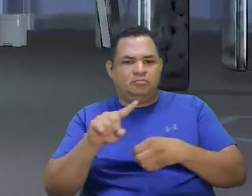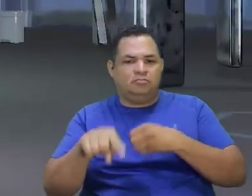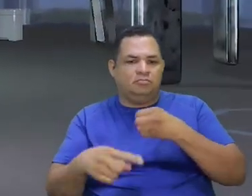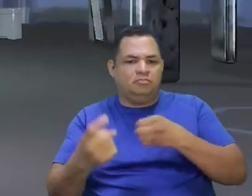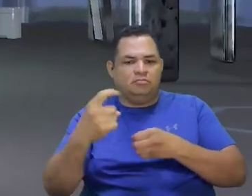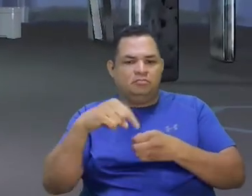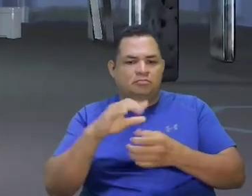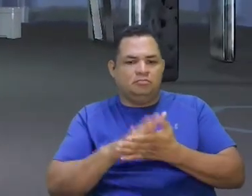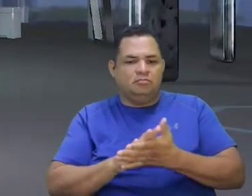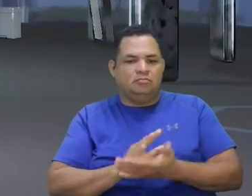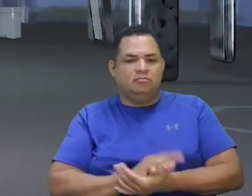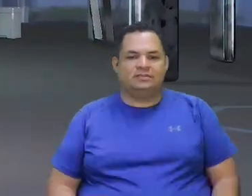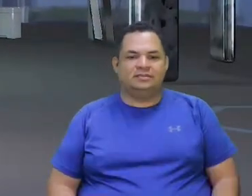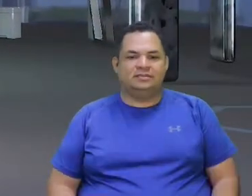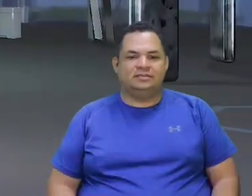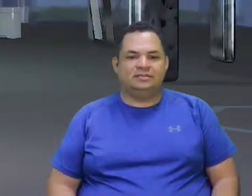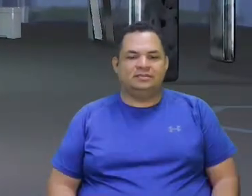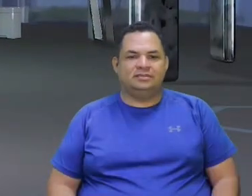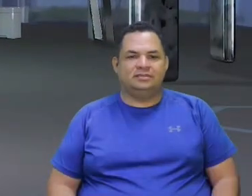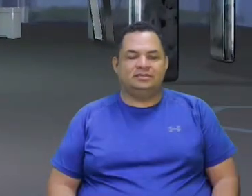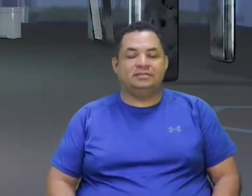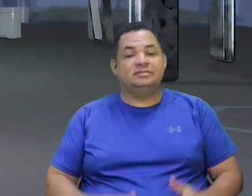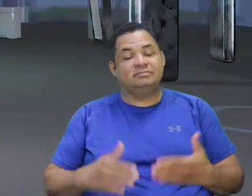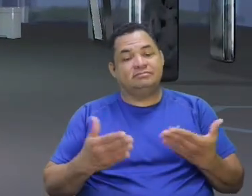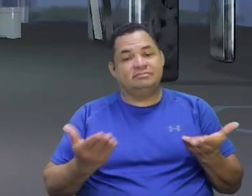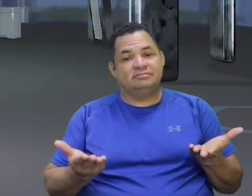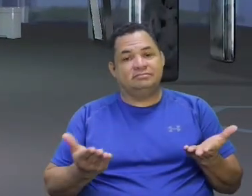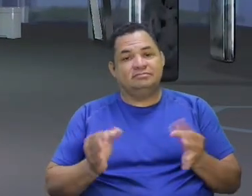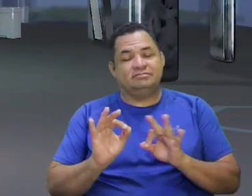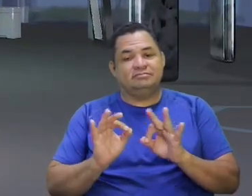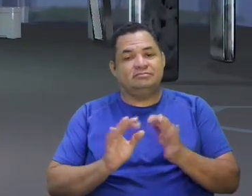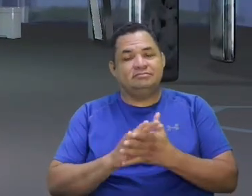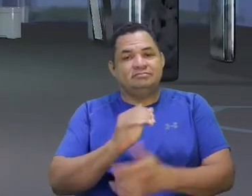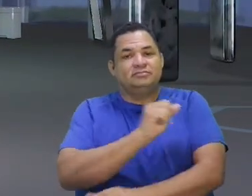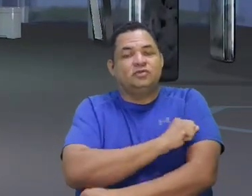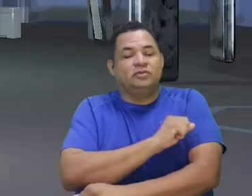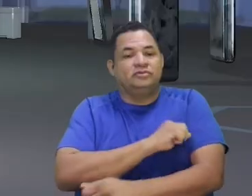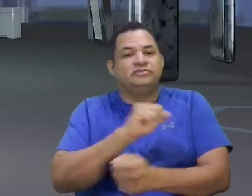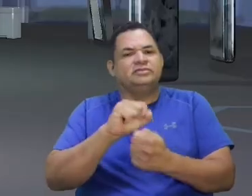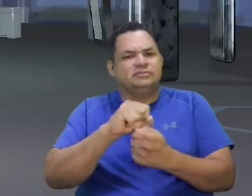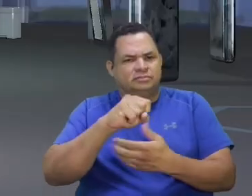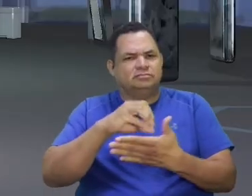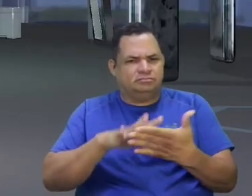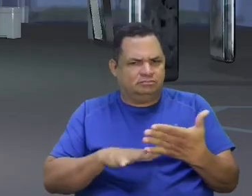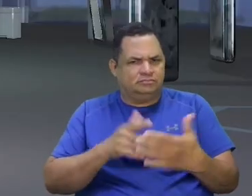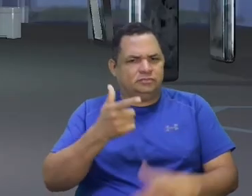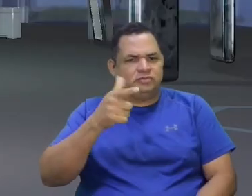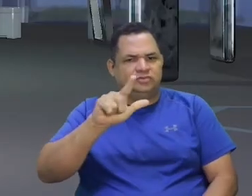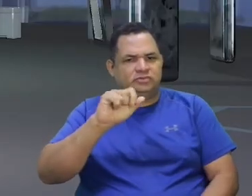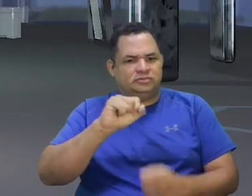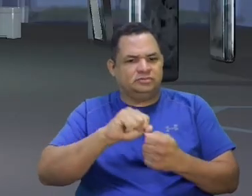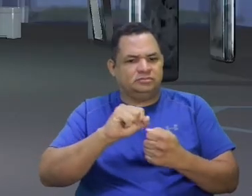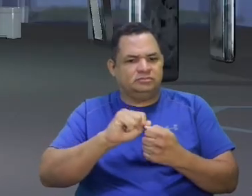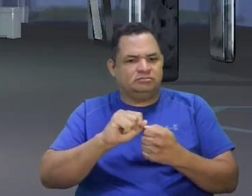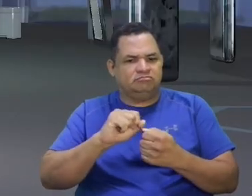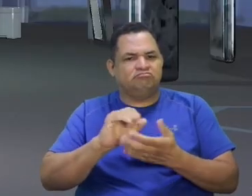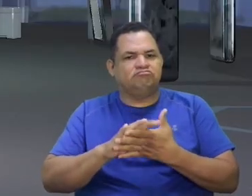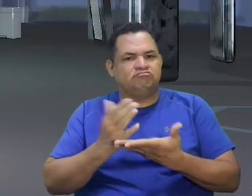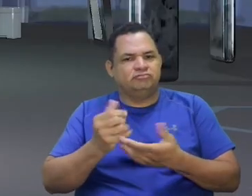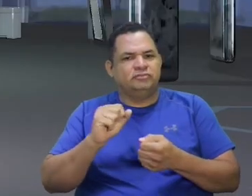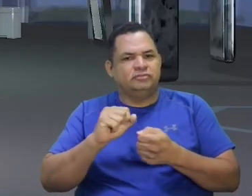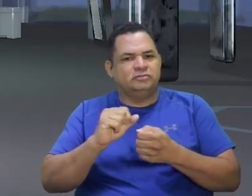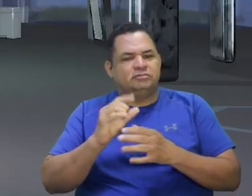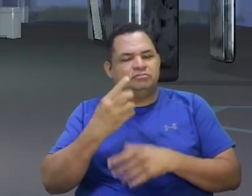volta já já. Então, galerinha, como que foi a atividade? Conseguiram fazer as